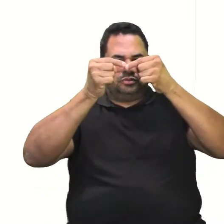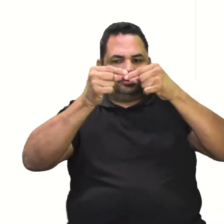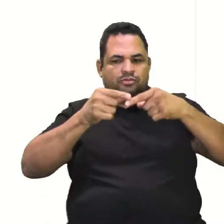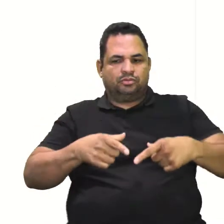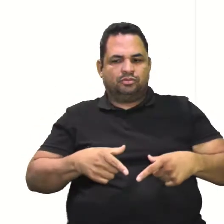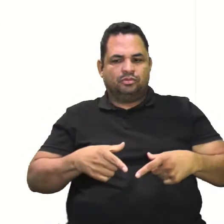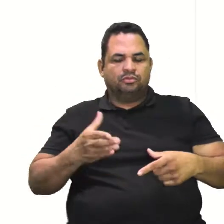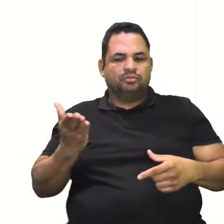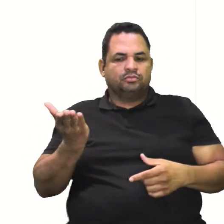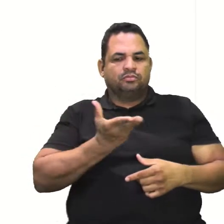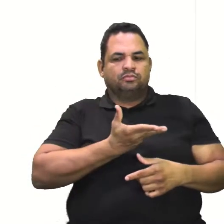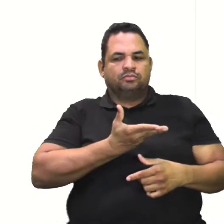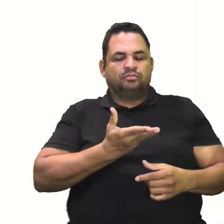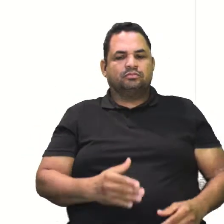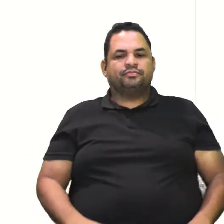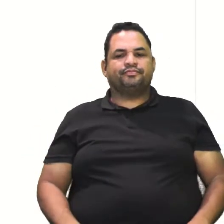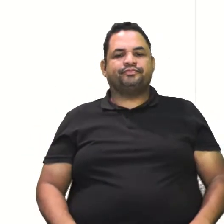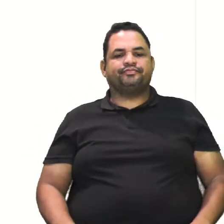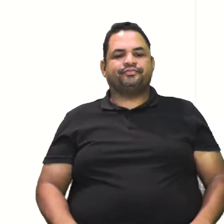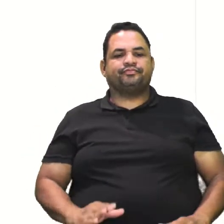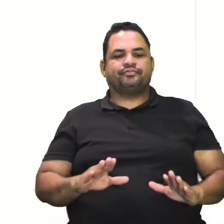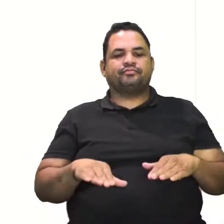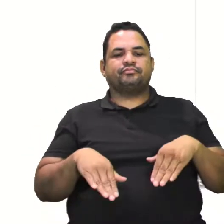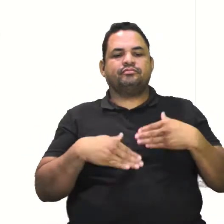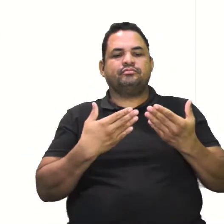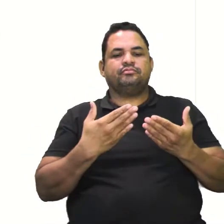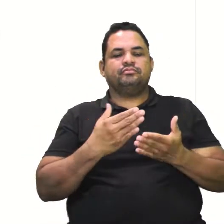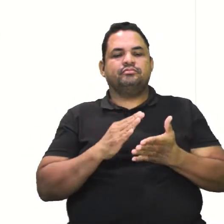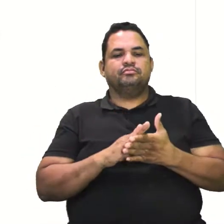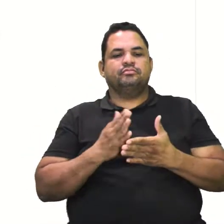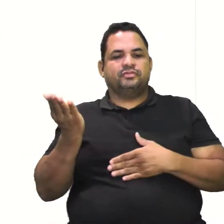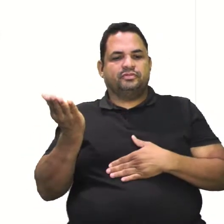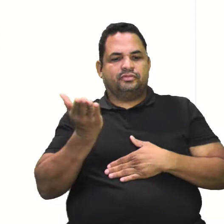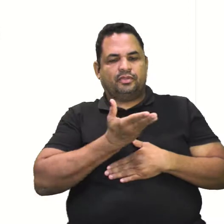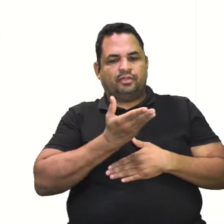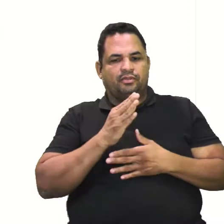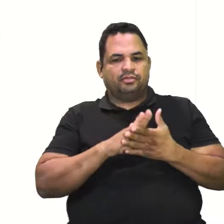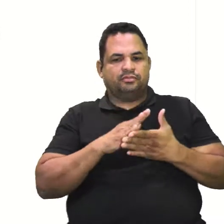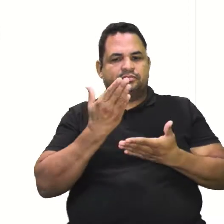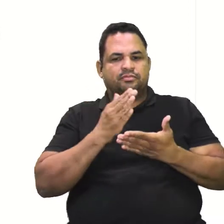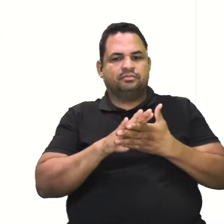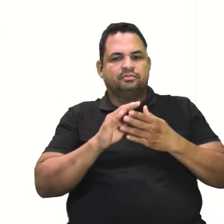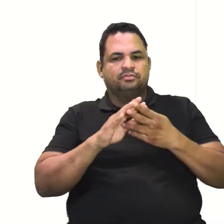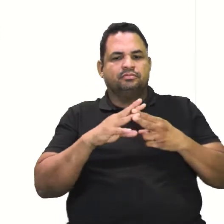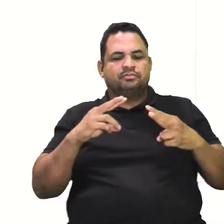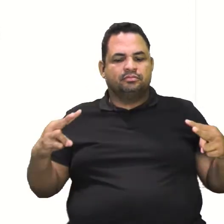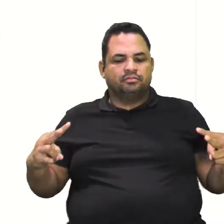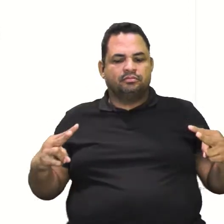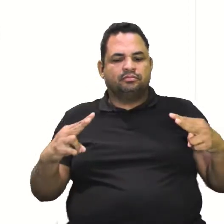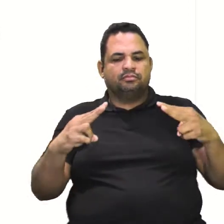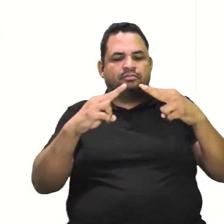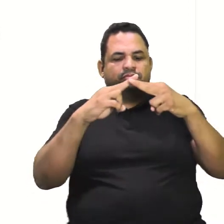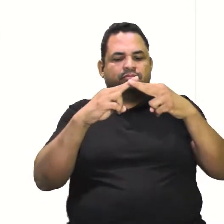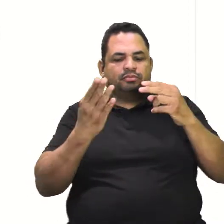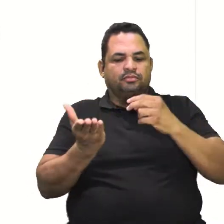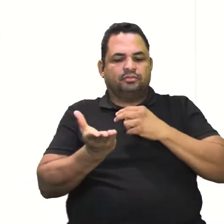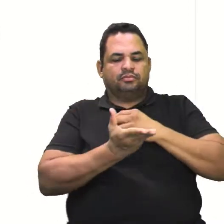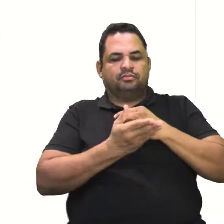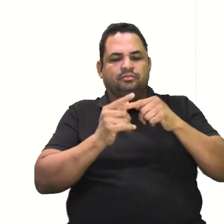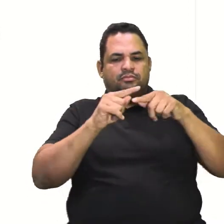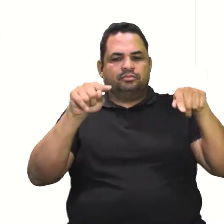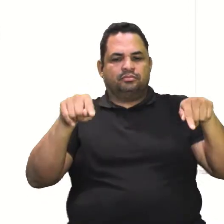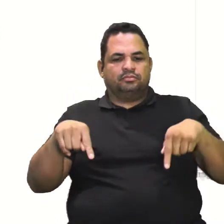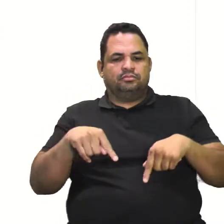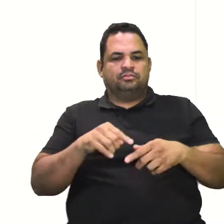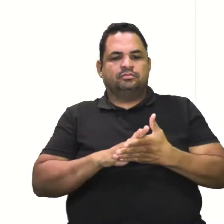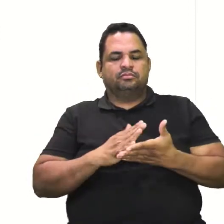seguinte, nós fizemos uma aula do Enem em que nós falamos de um corte numa pirâmide de base quadrada, só que foi um corte feito